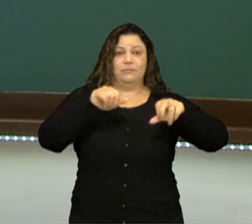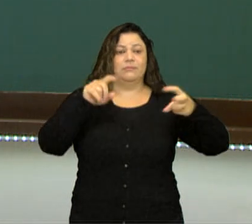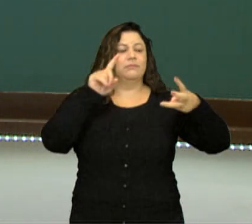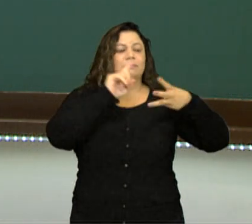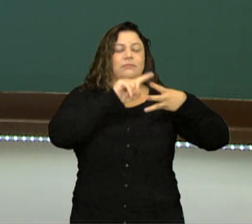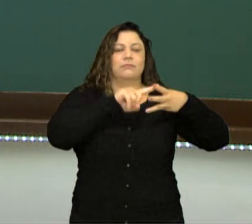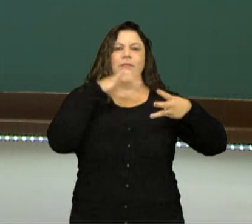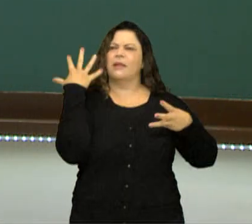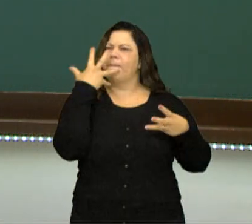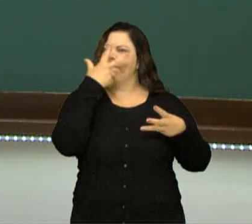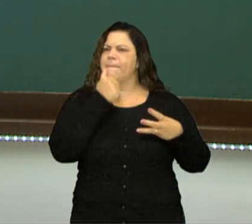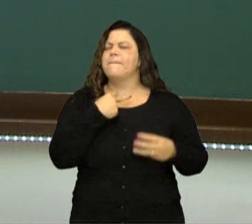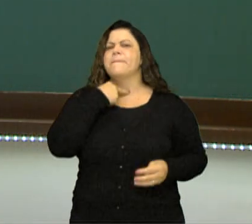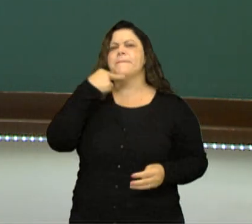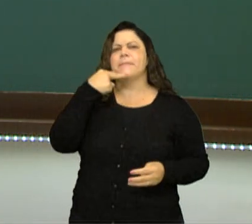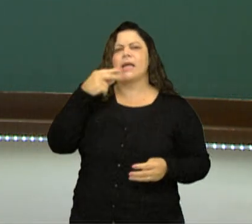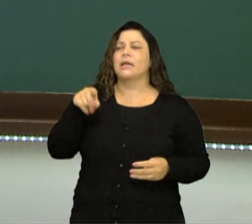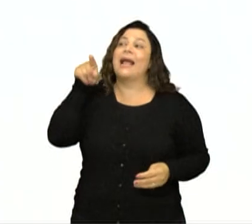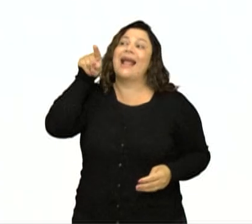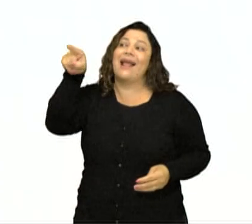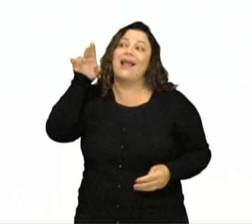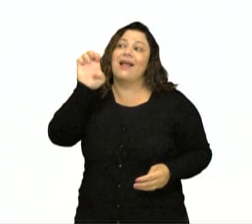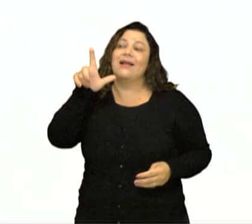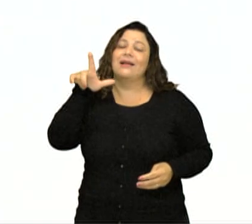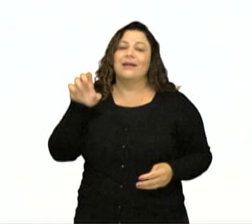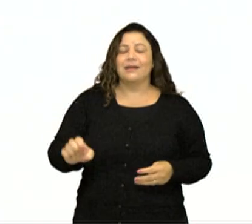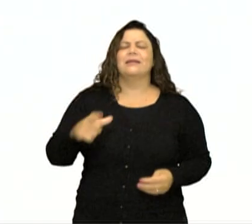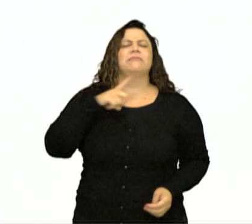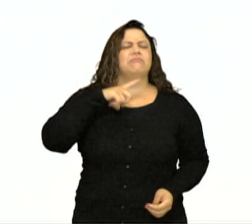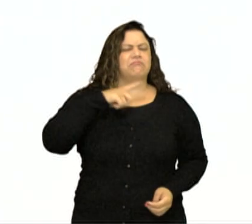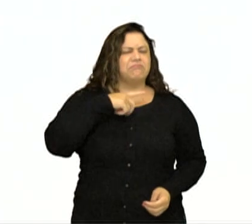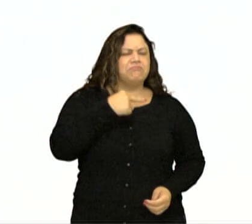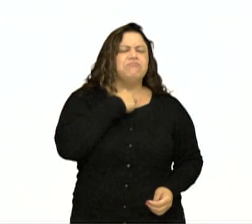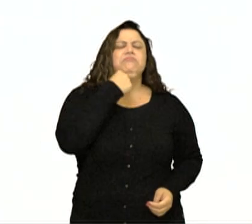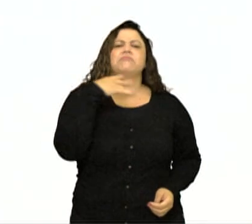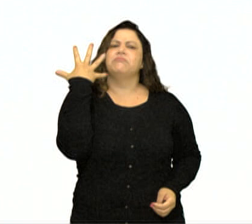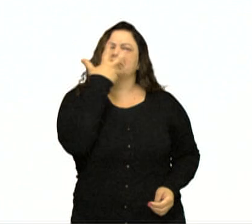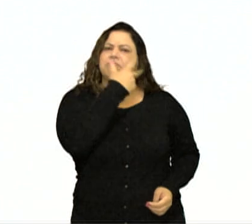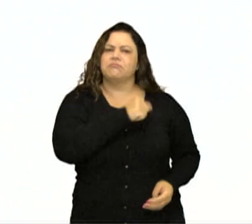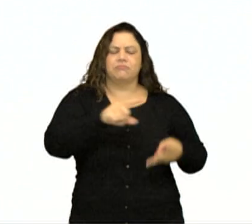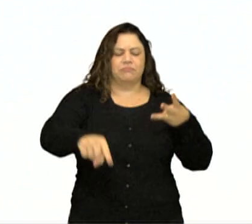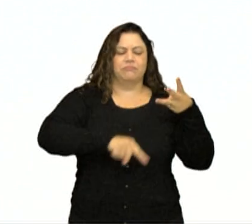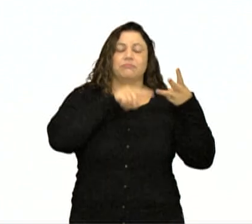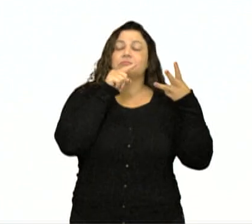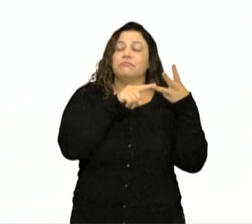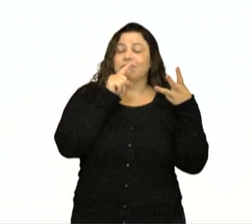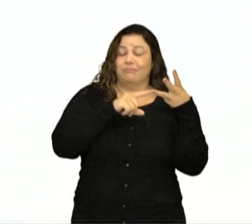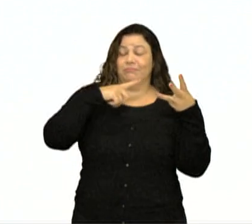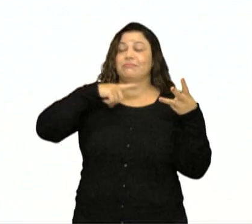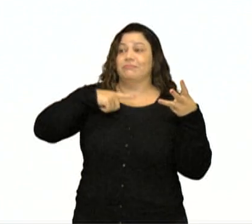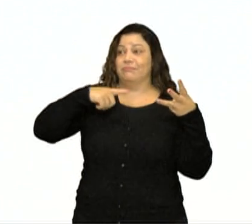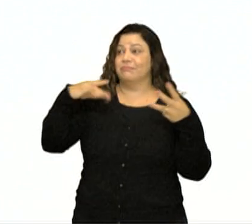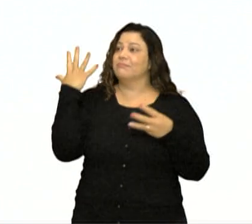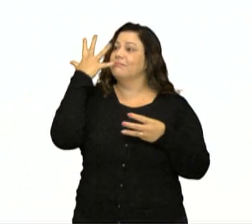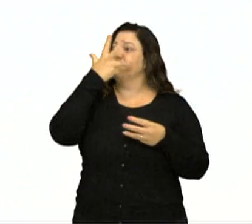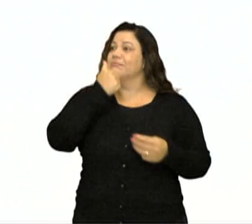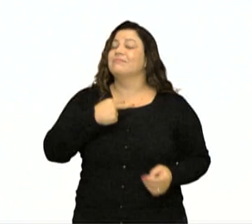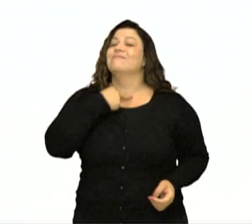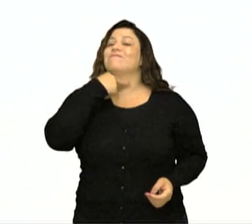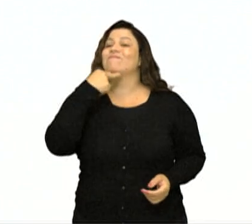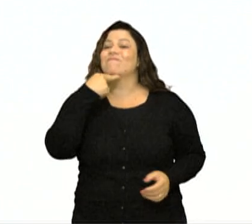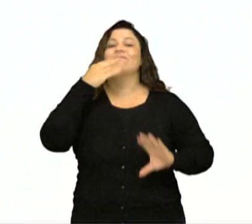voz, ele tem uma bela voz, ele tem uma bela voz e canta muito bem.